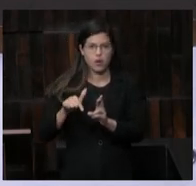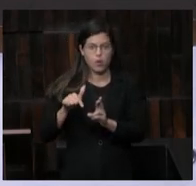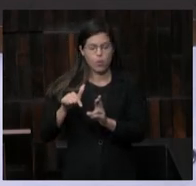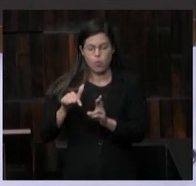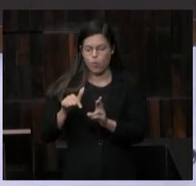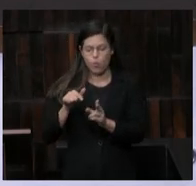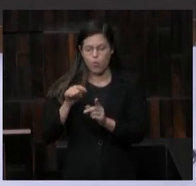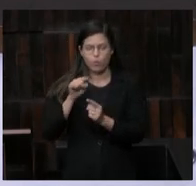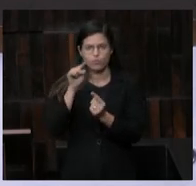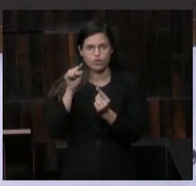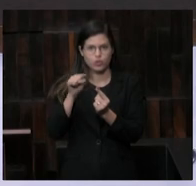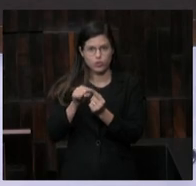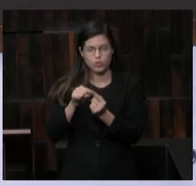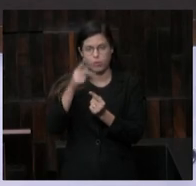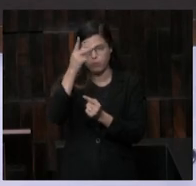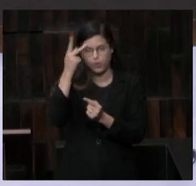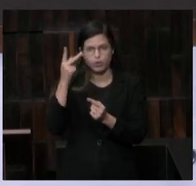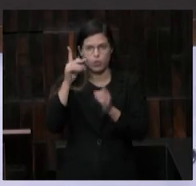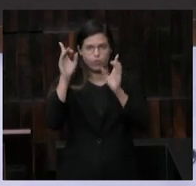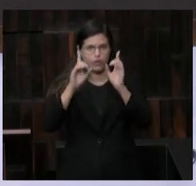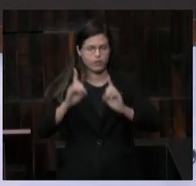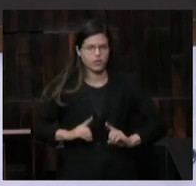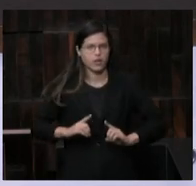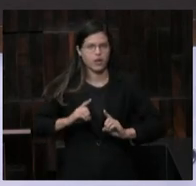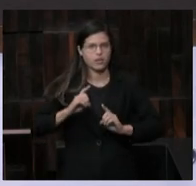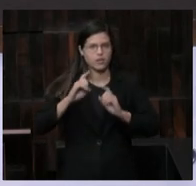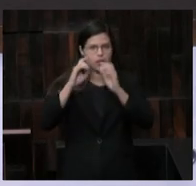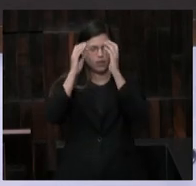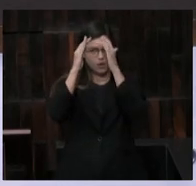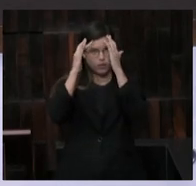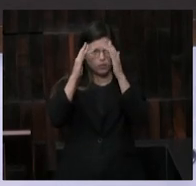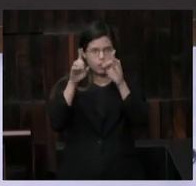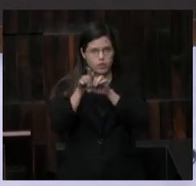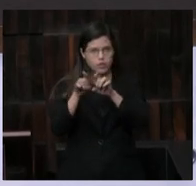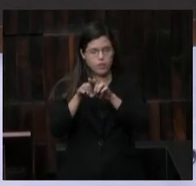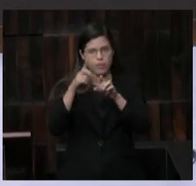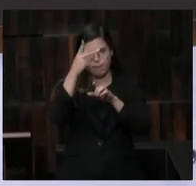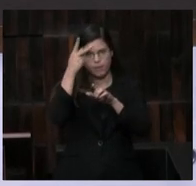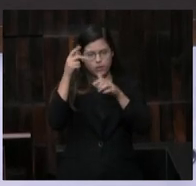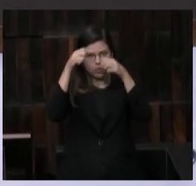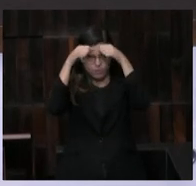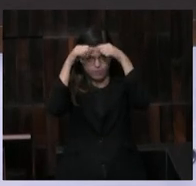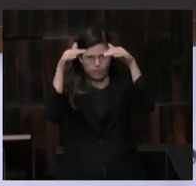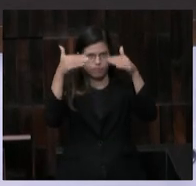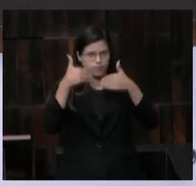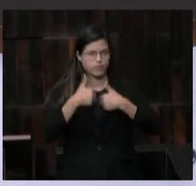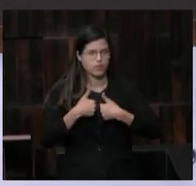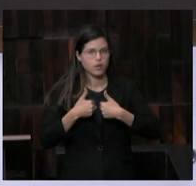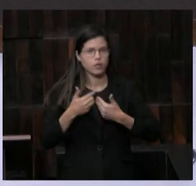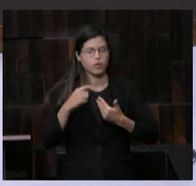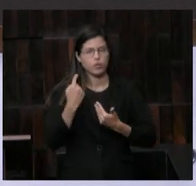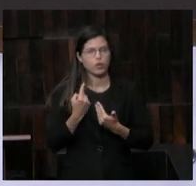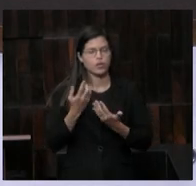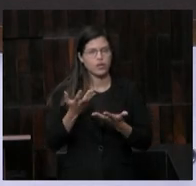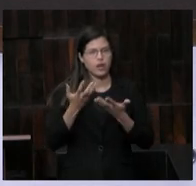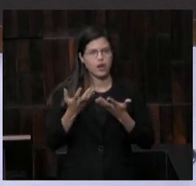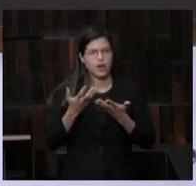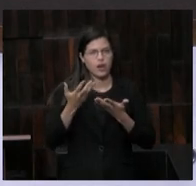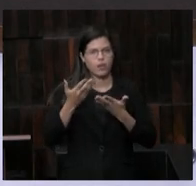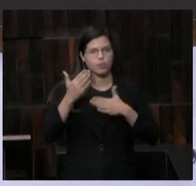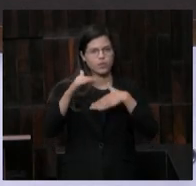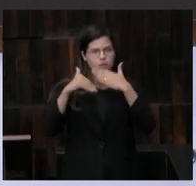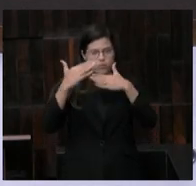deficiência intelectual e transtorno do espectro autista. Então, nesse centro, nós queremos desenvolver